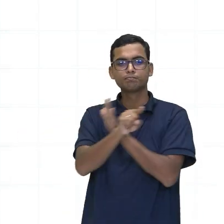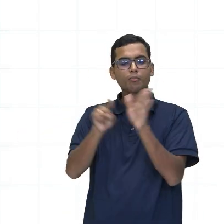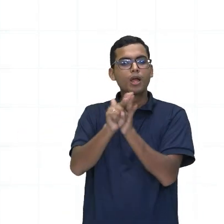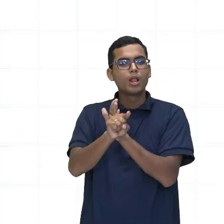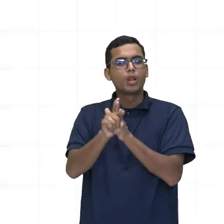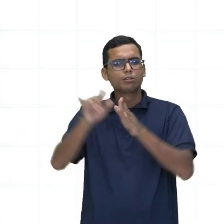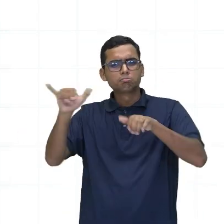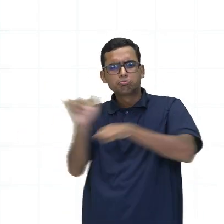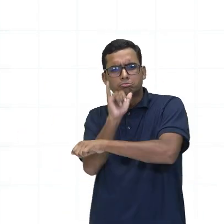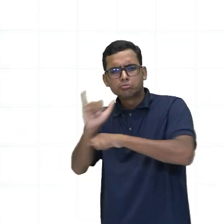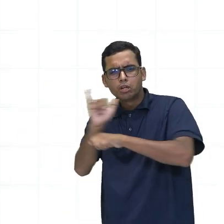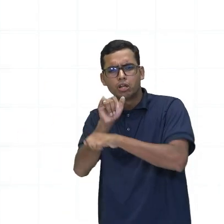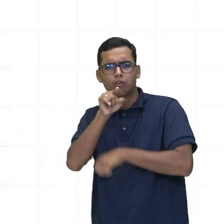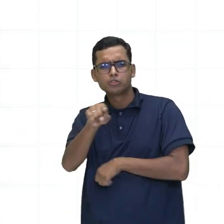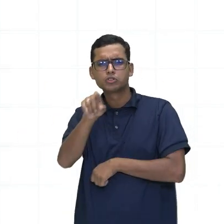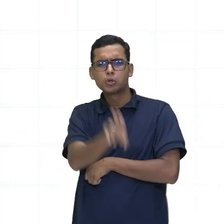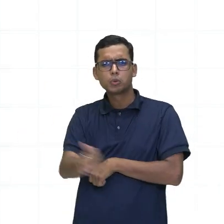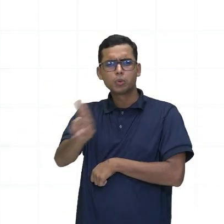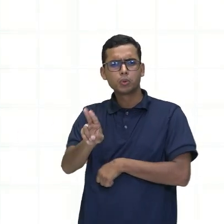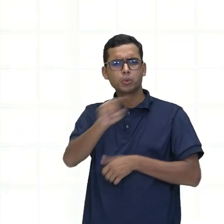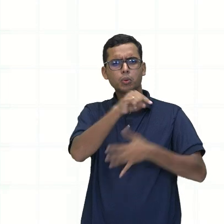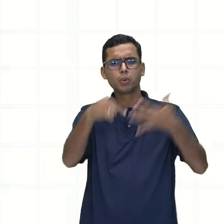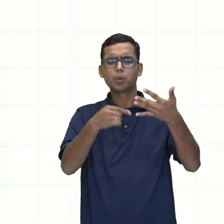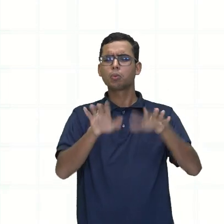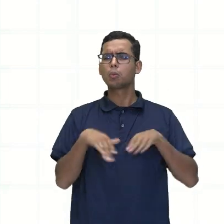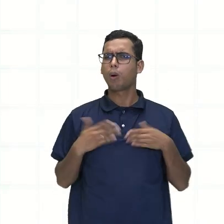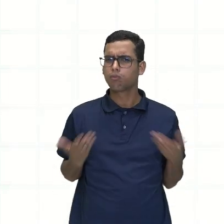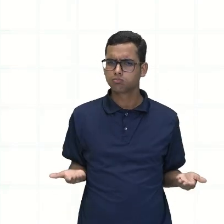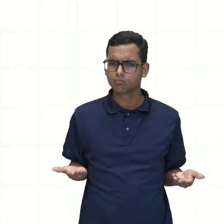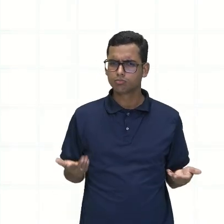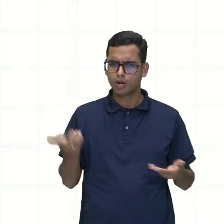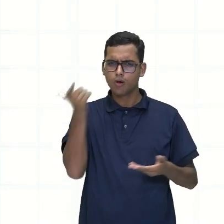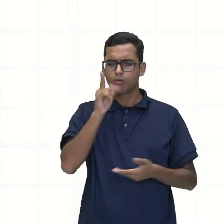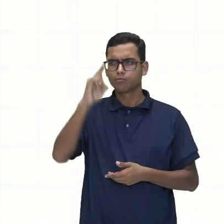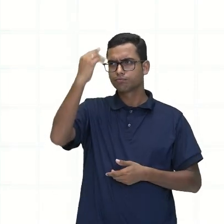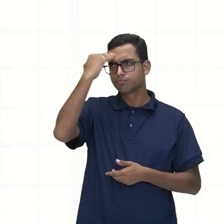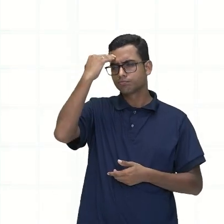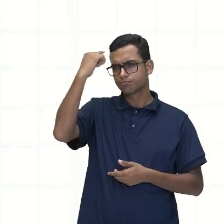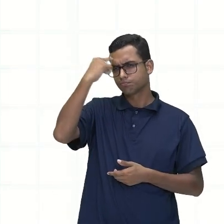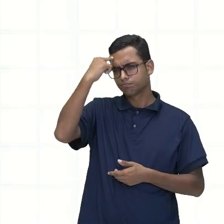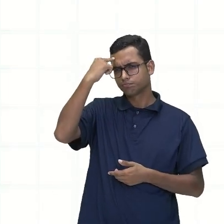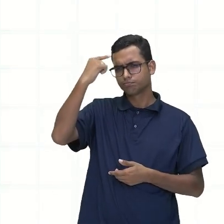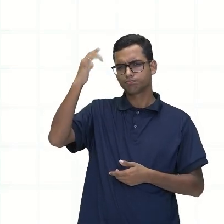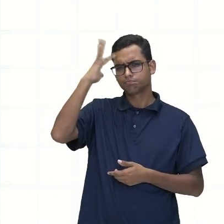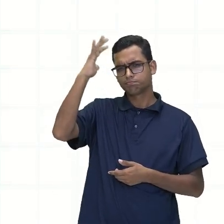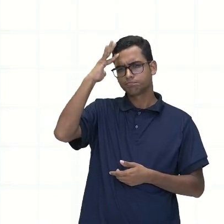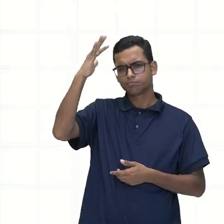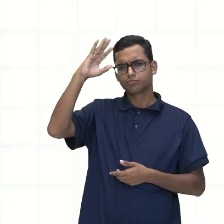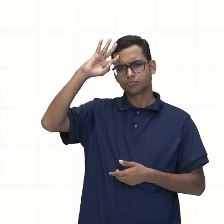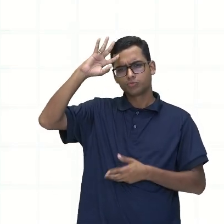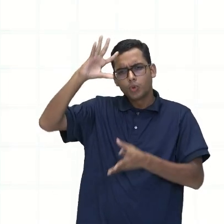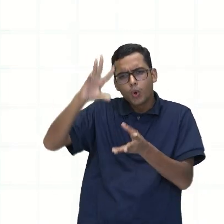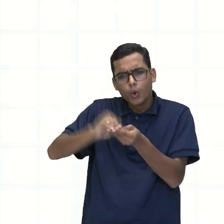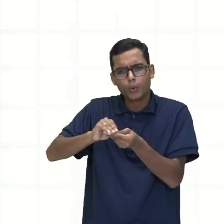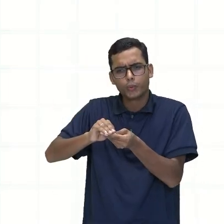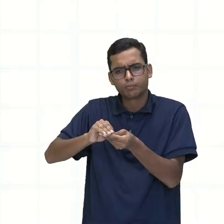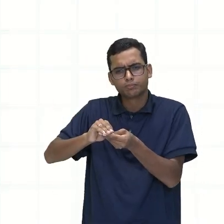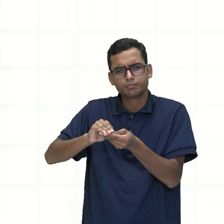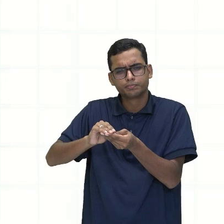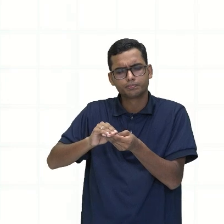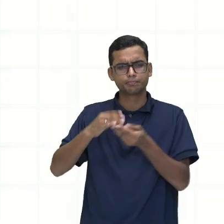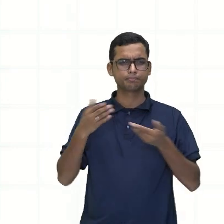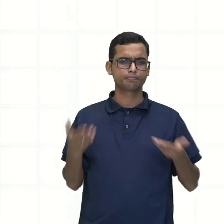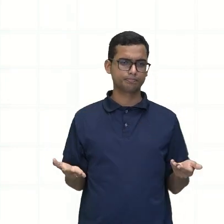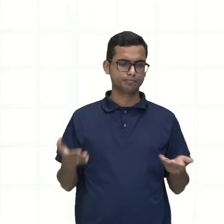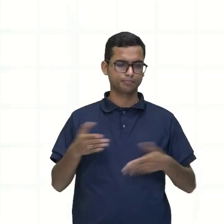essa conclusão? Então, a gente vai revisar rapidamente, né, para responder esta primeira pergunta, que